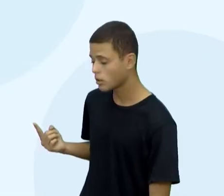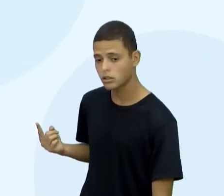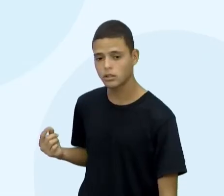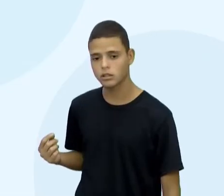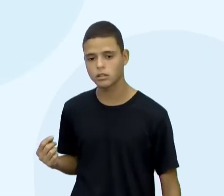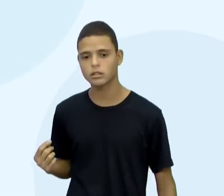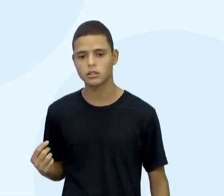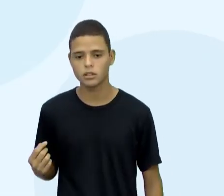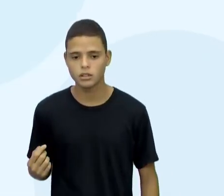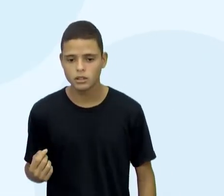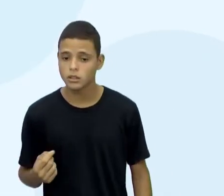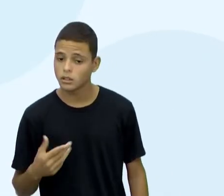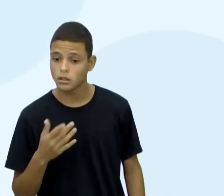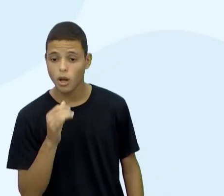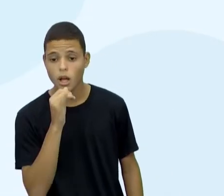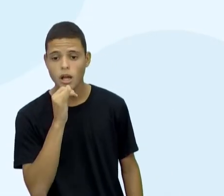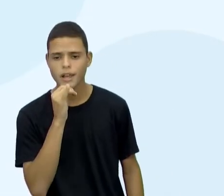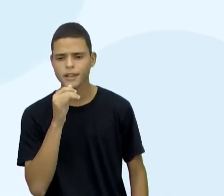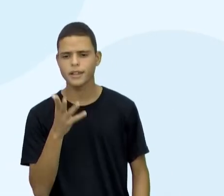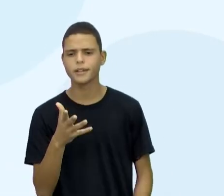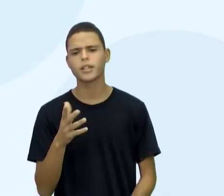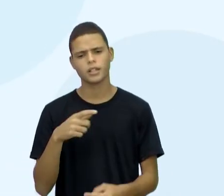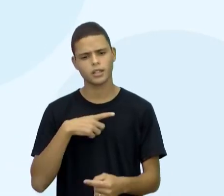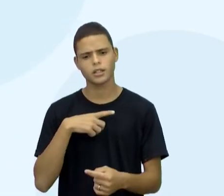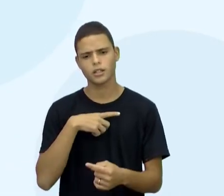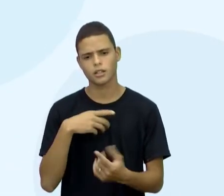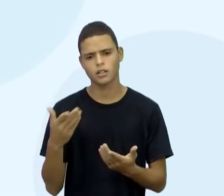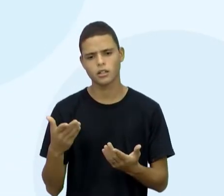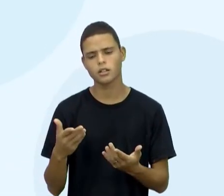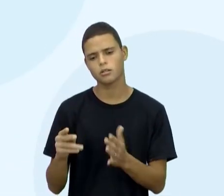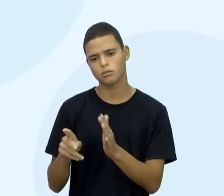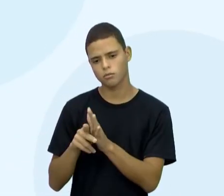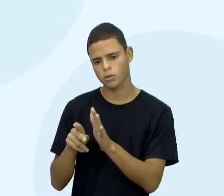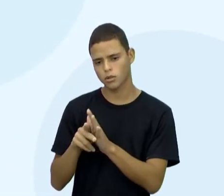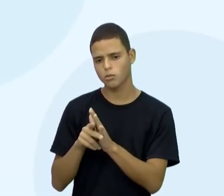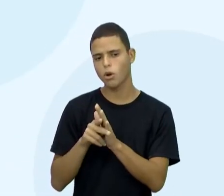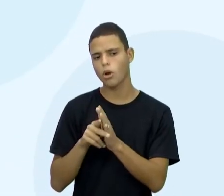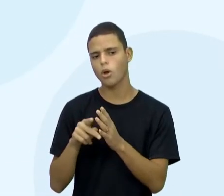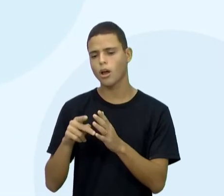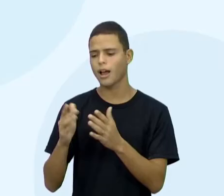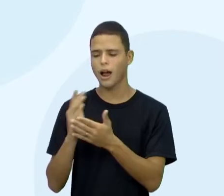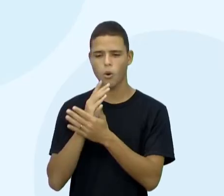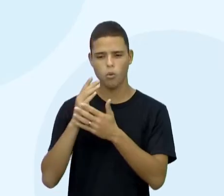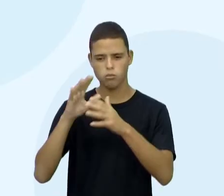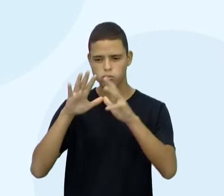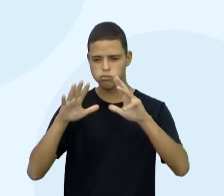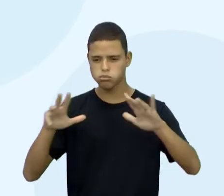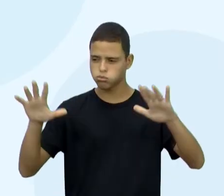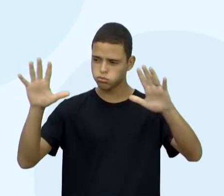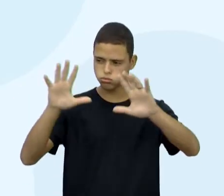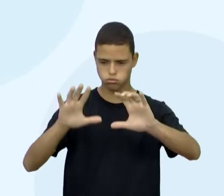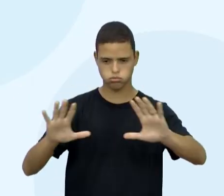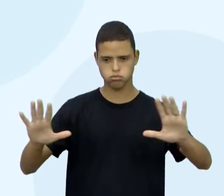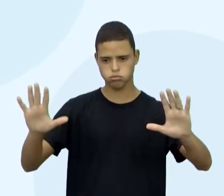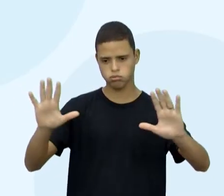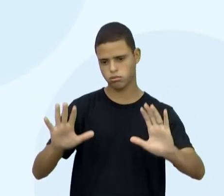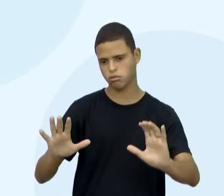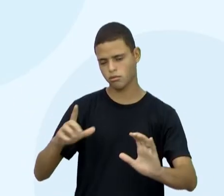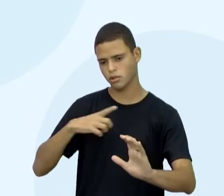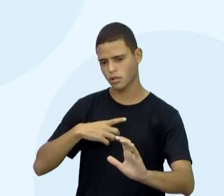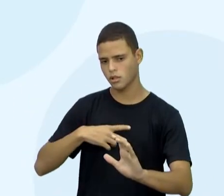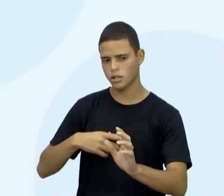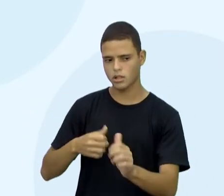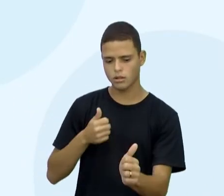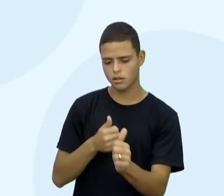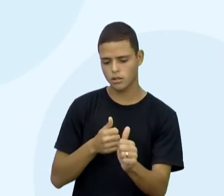zonas climáticas, né. A gente tem a divisão aí das zonas climáticas em intertropical, que fica entre os